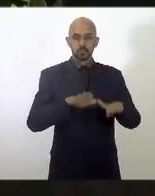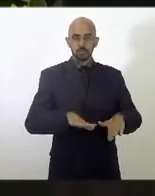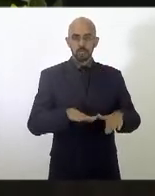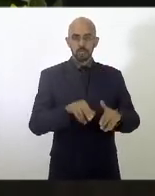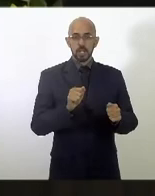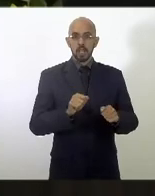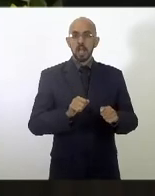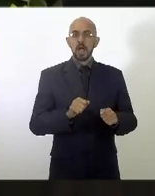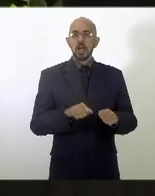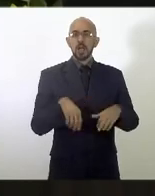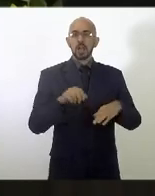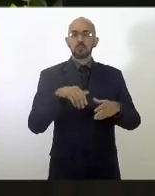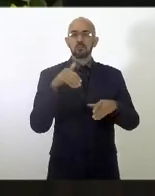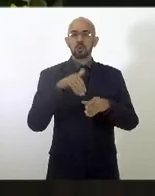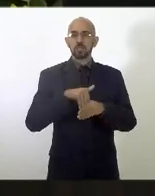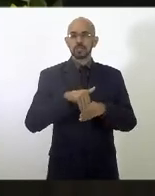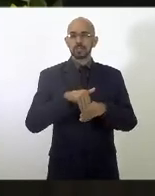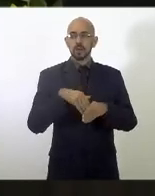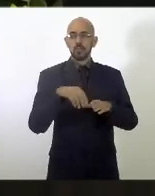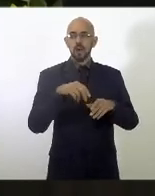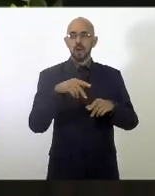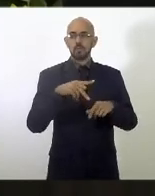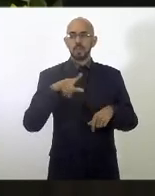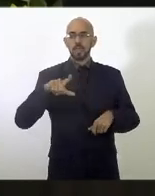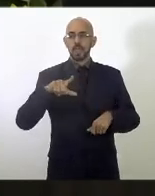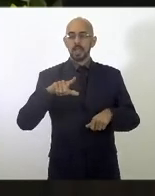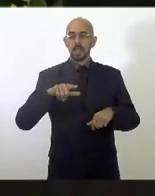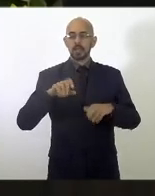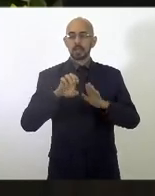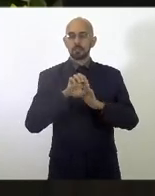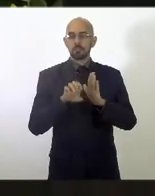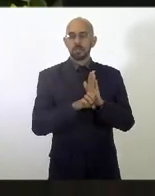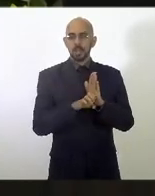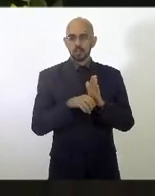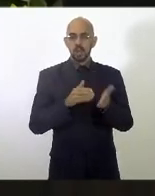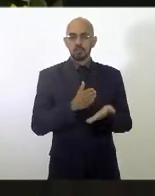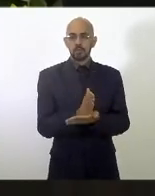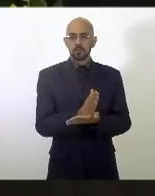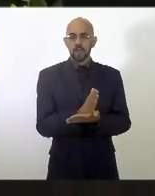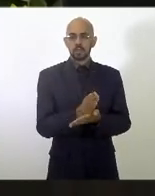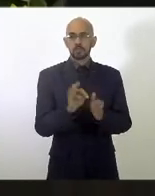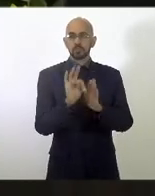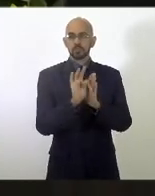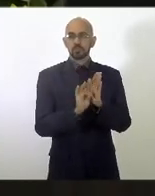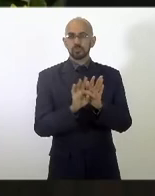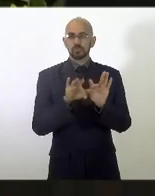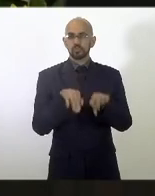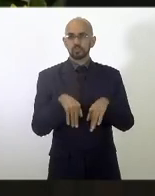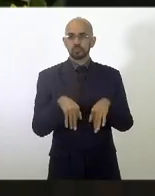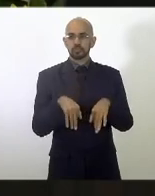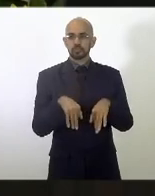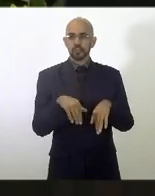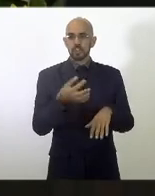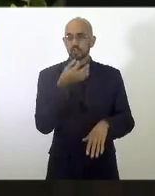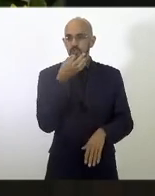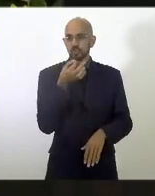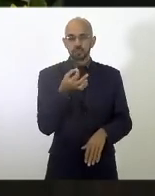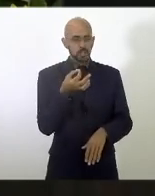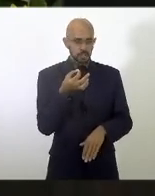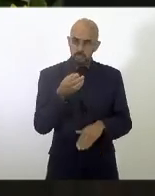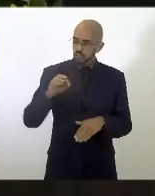votação, projeto assim emendado. Senhores que aprovam, permaneçam como estão, aprovado. Vai a redação do vencido para a segunda discussão.